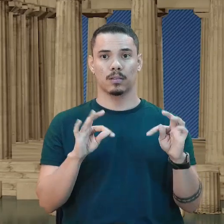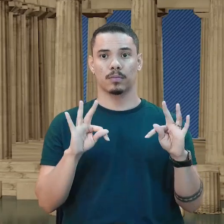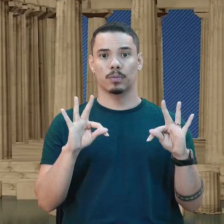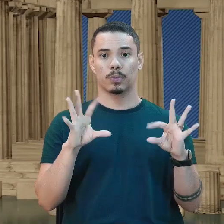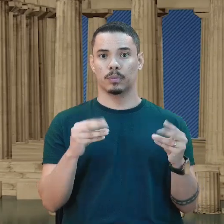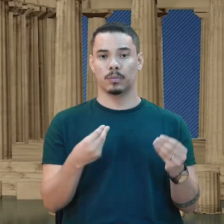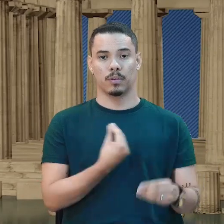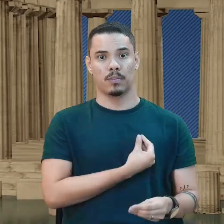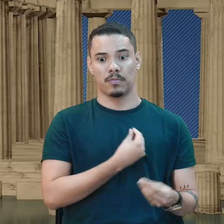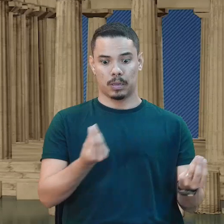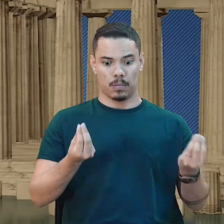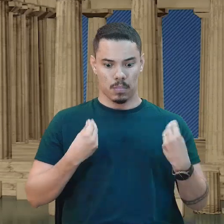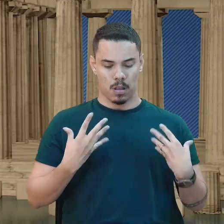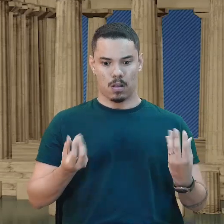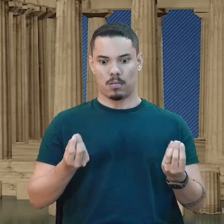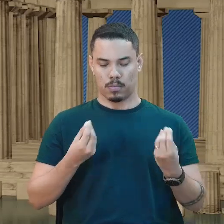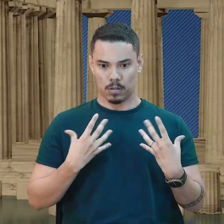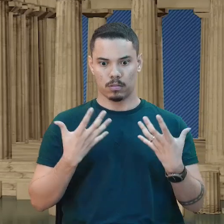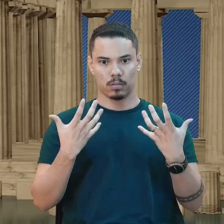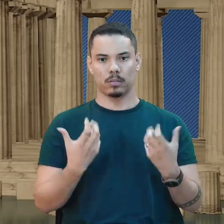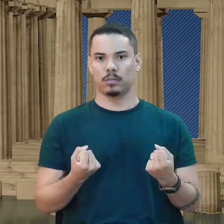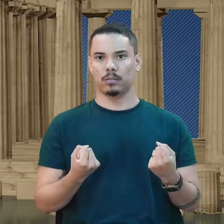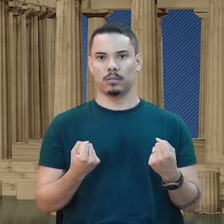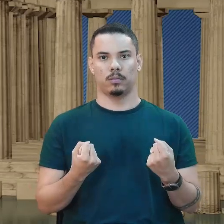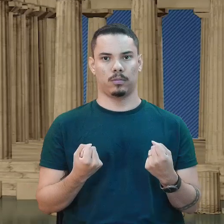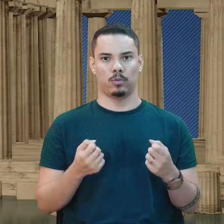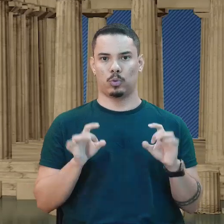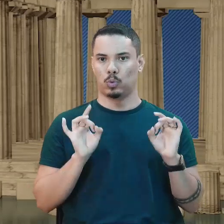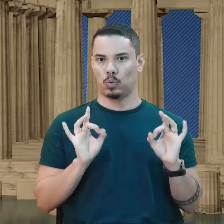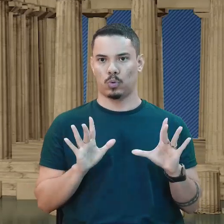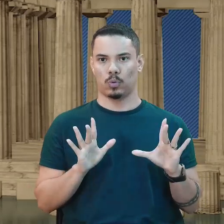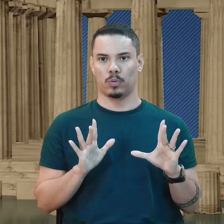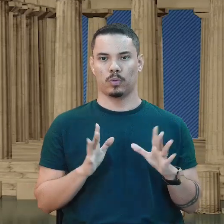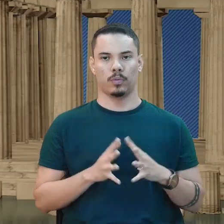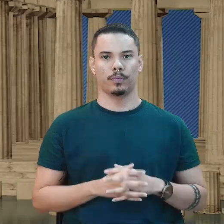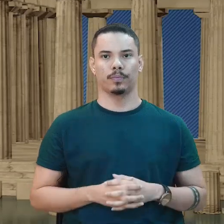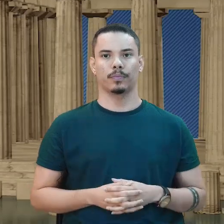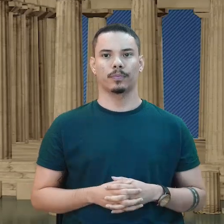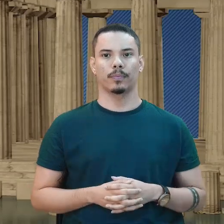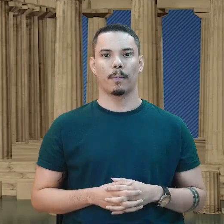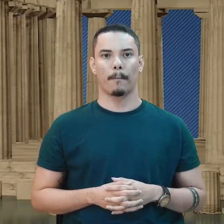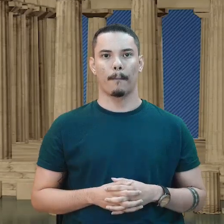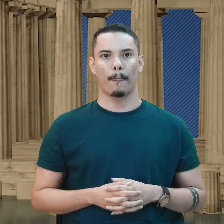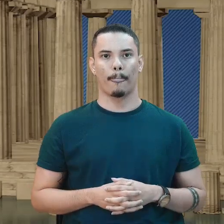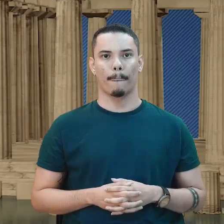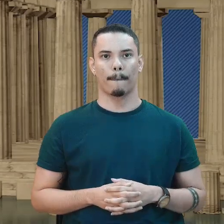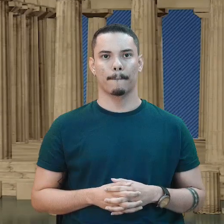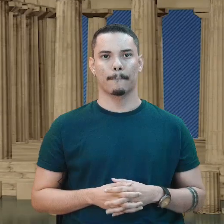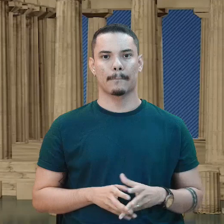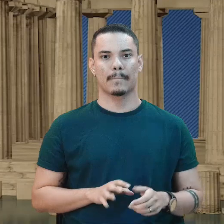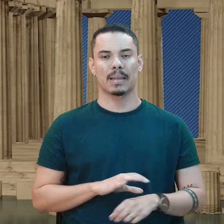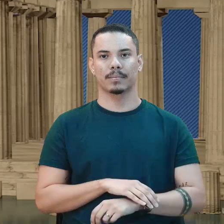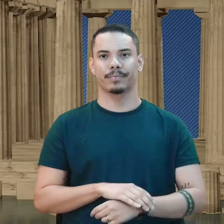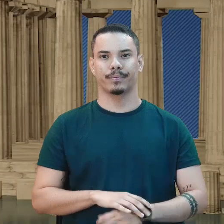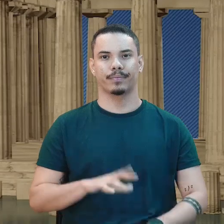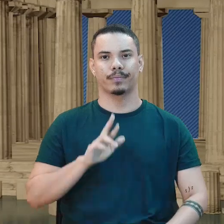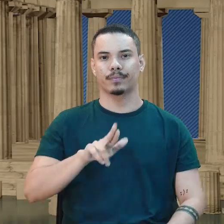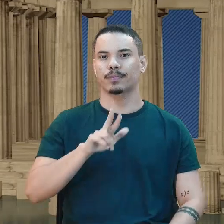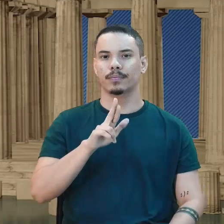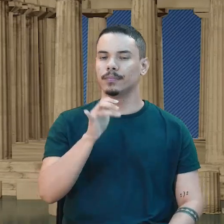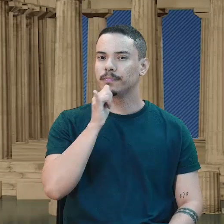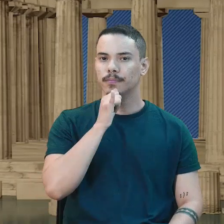lhe dá. Não é que eles não, de uma certa forma,